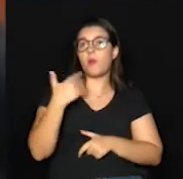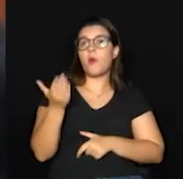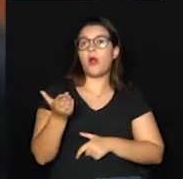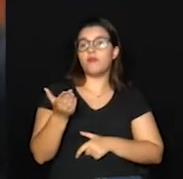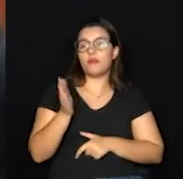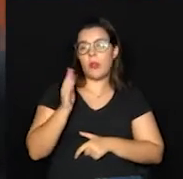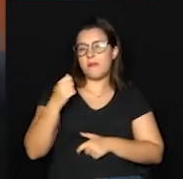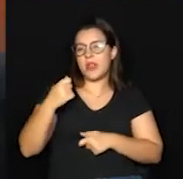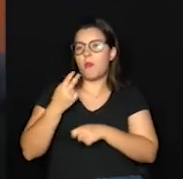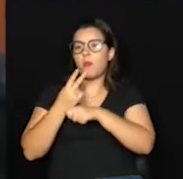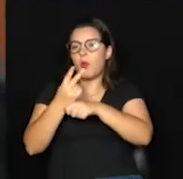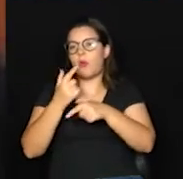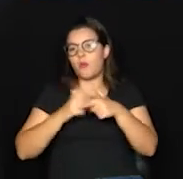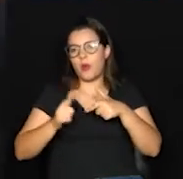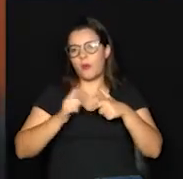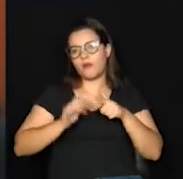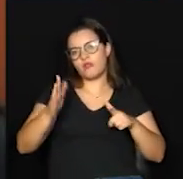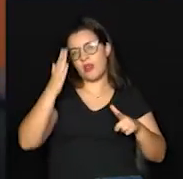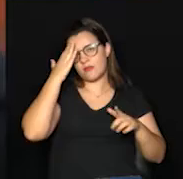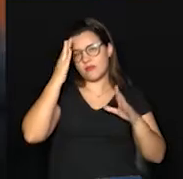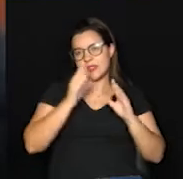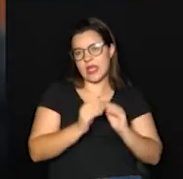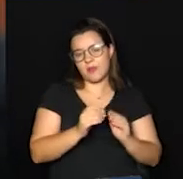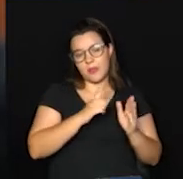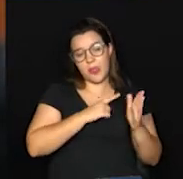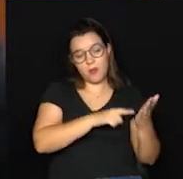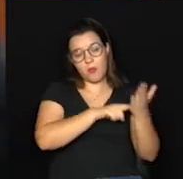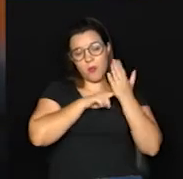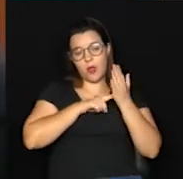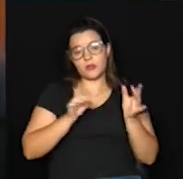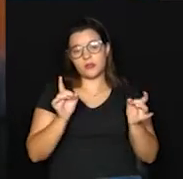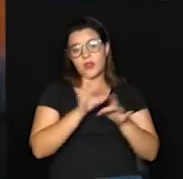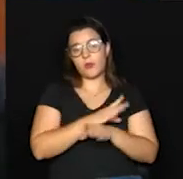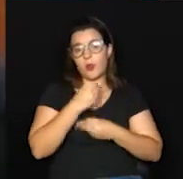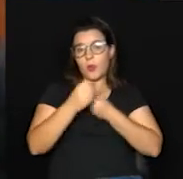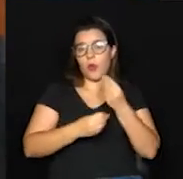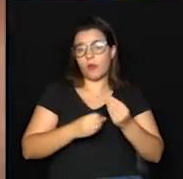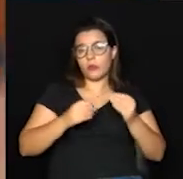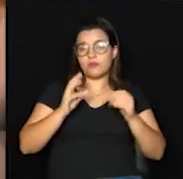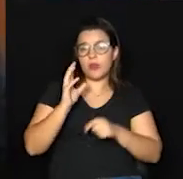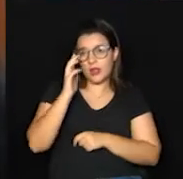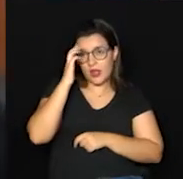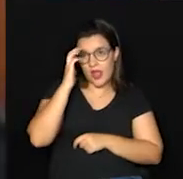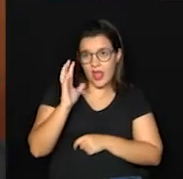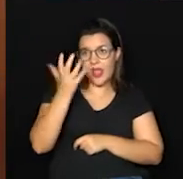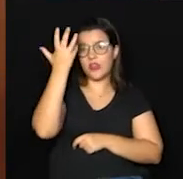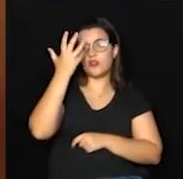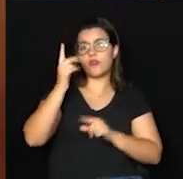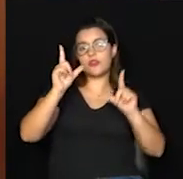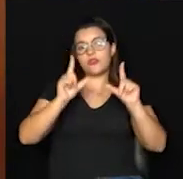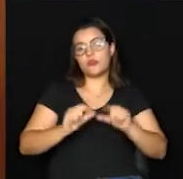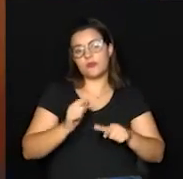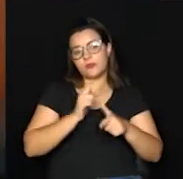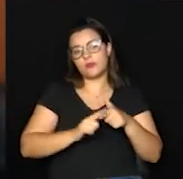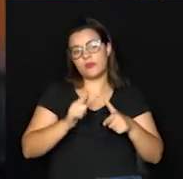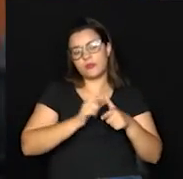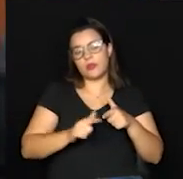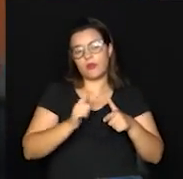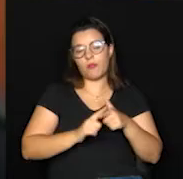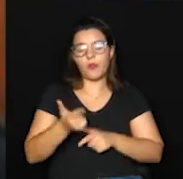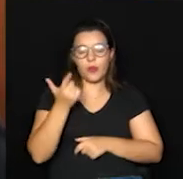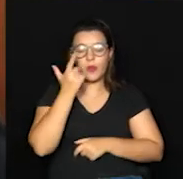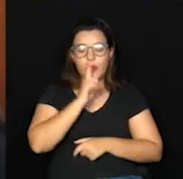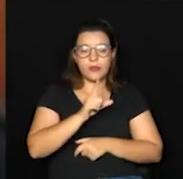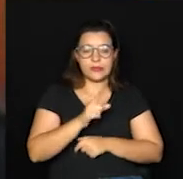sabe onde reduzir ou atenuar aquele problema. E com isso o que acontece? Ele consegue